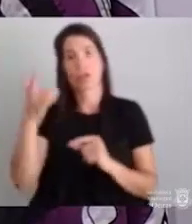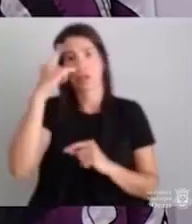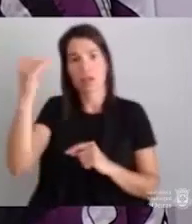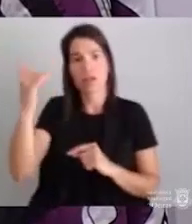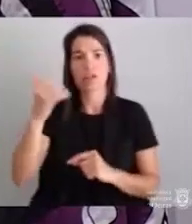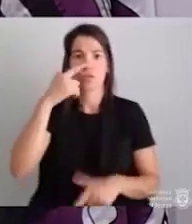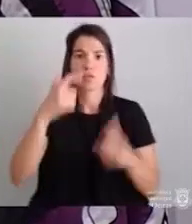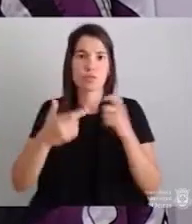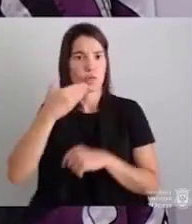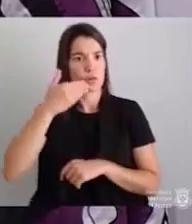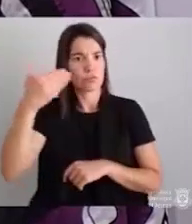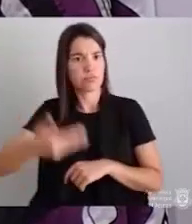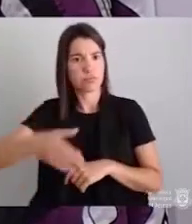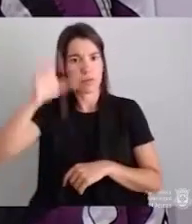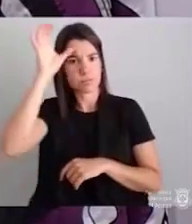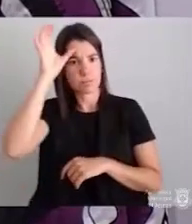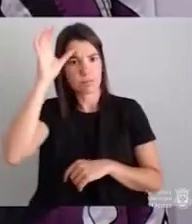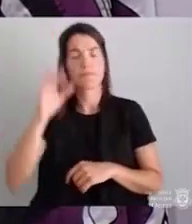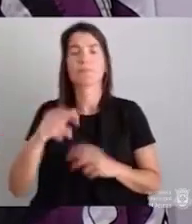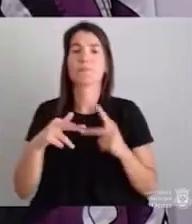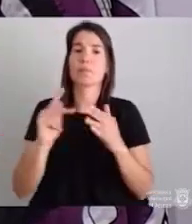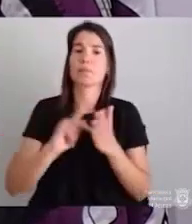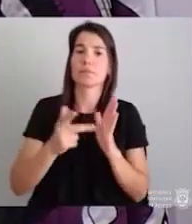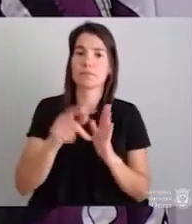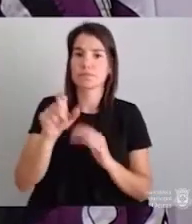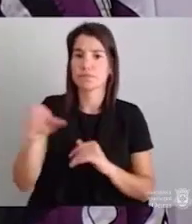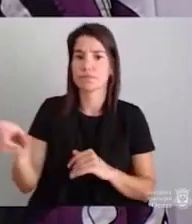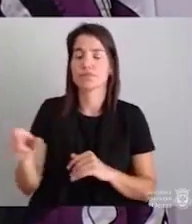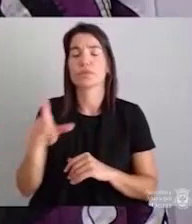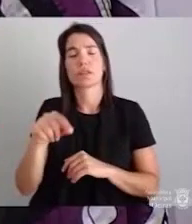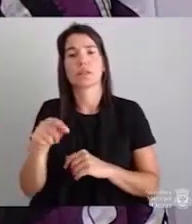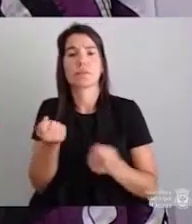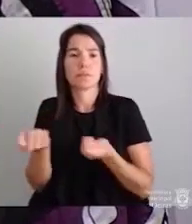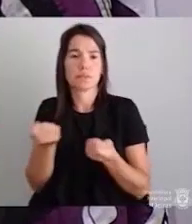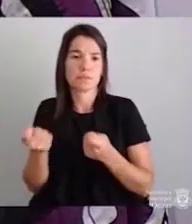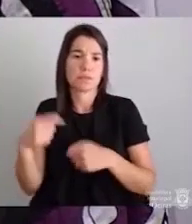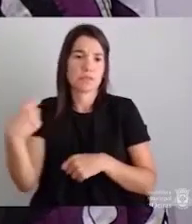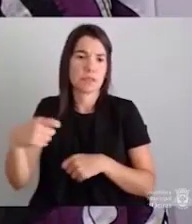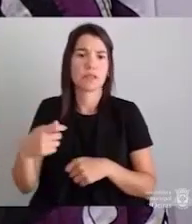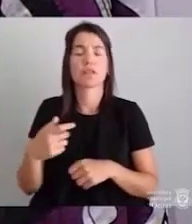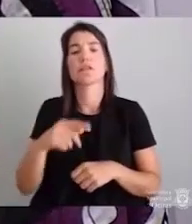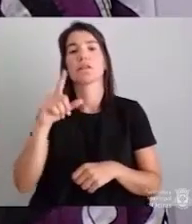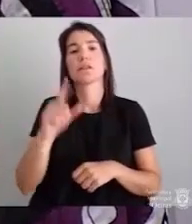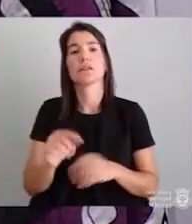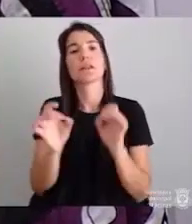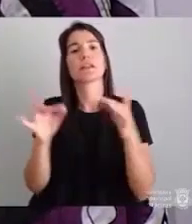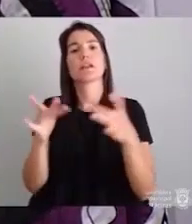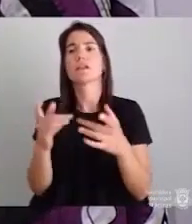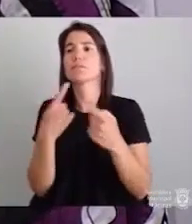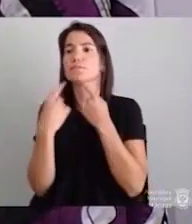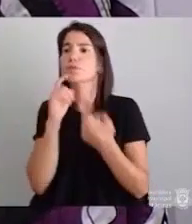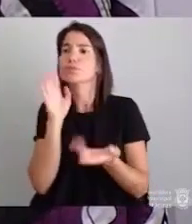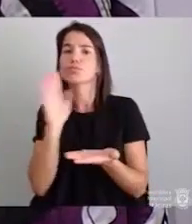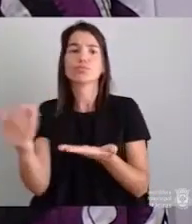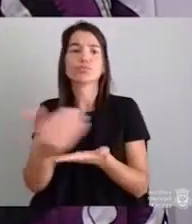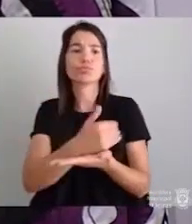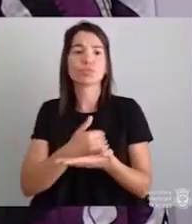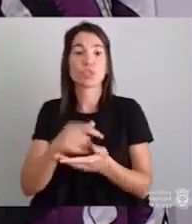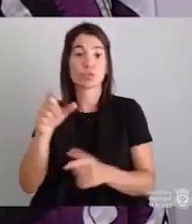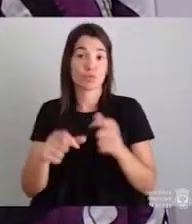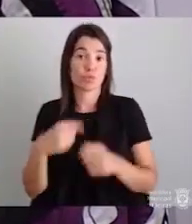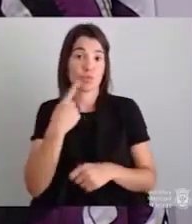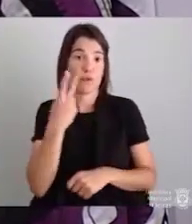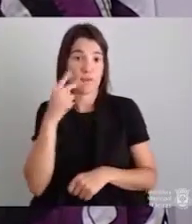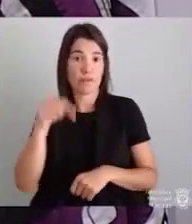com os técnicos da Câmara Municipal e o Executivo aos computação online dirigida ao torre eirenses em 2021